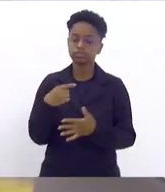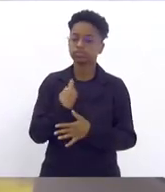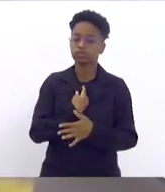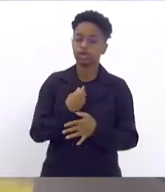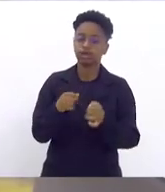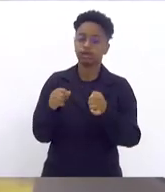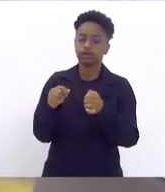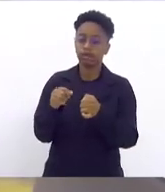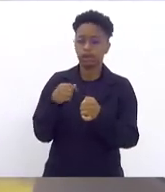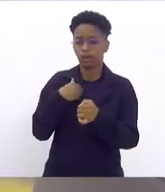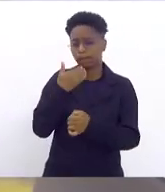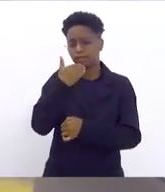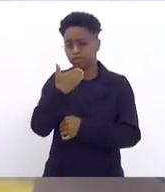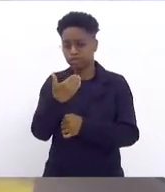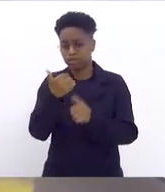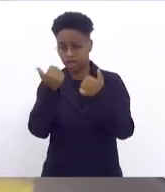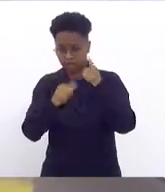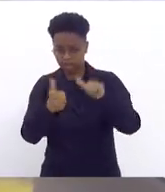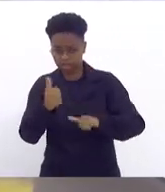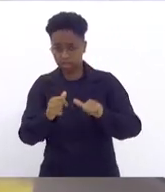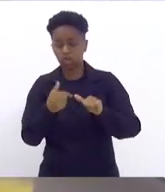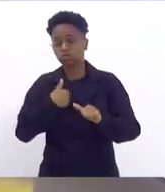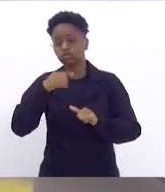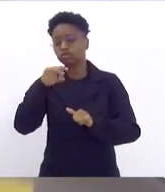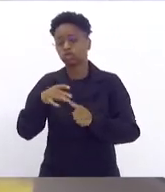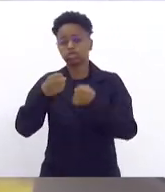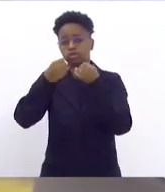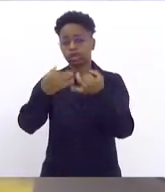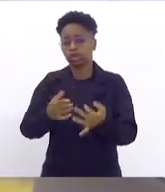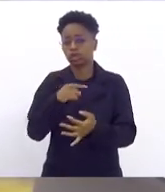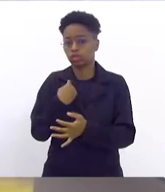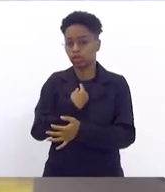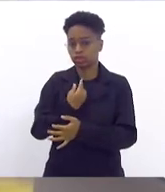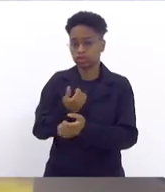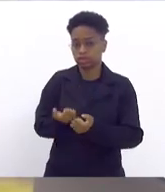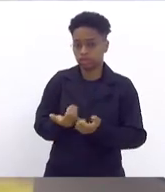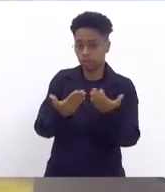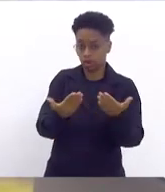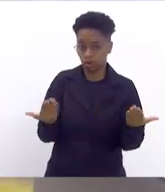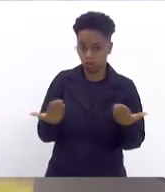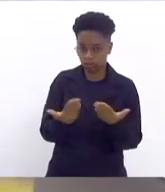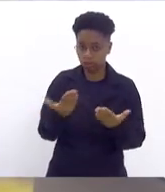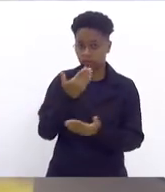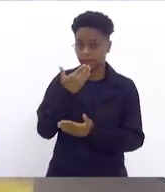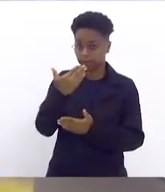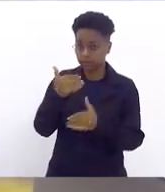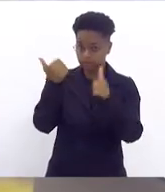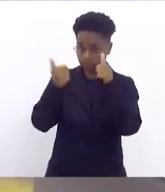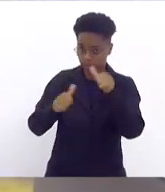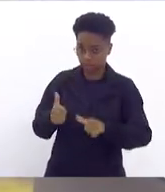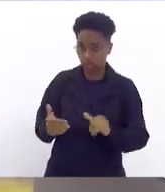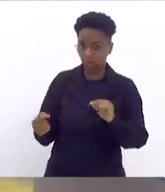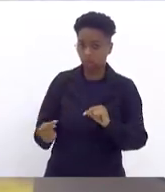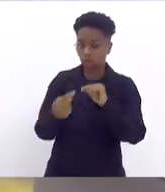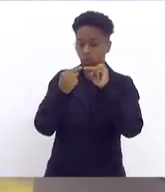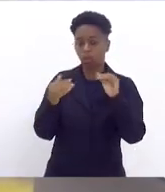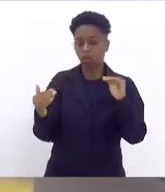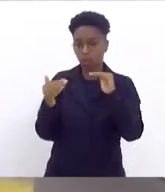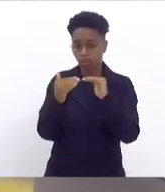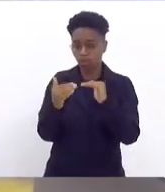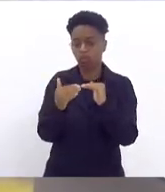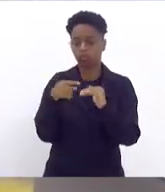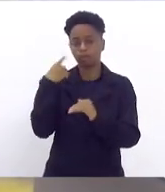pedido vista, estou só dizendo que devolvemos hoje o pedido de vista em acordo com a deputada Francione